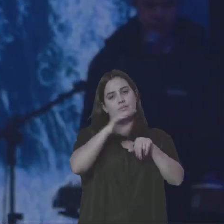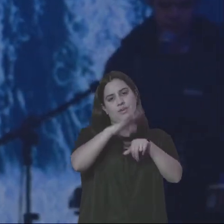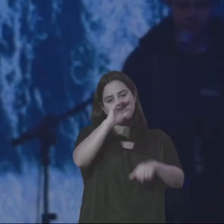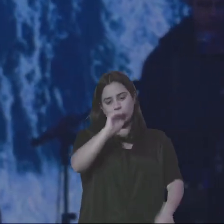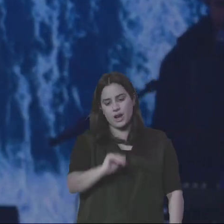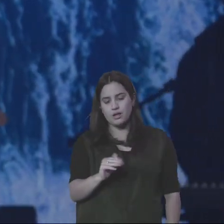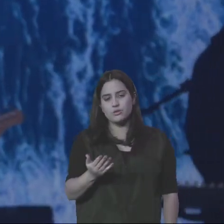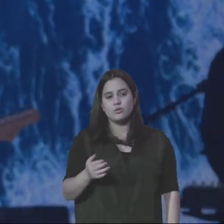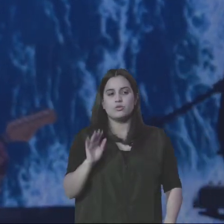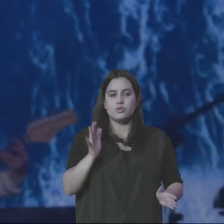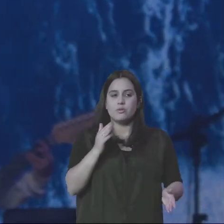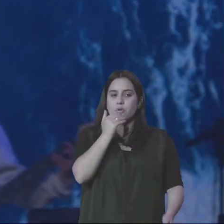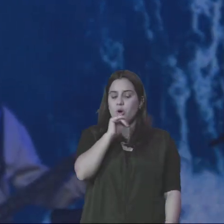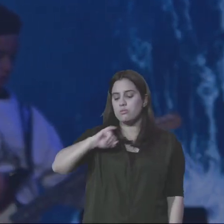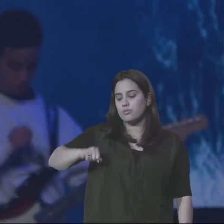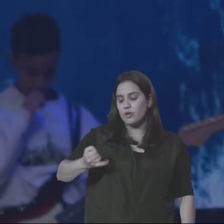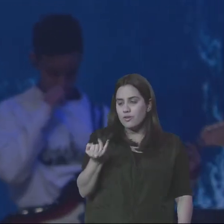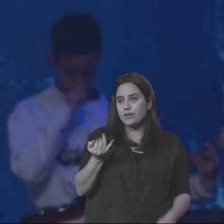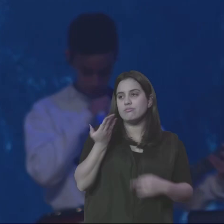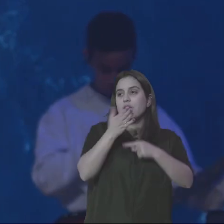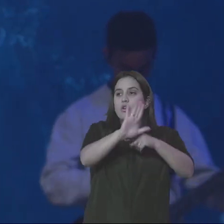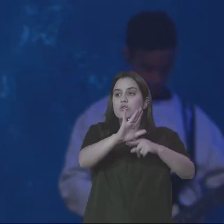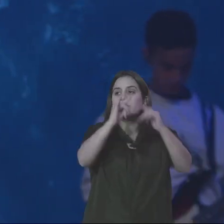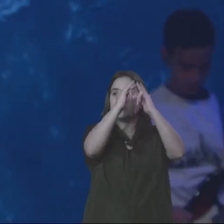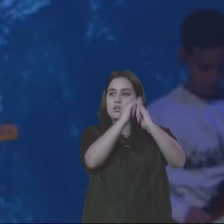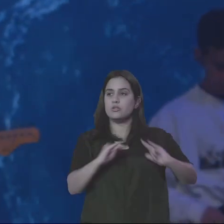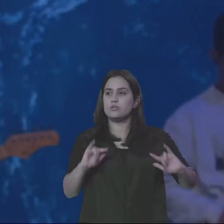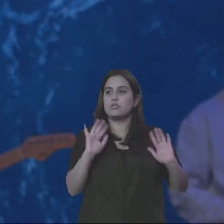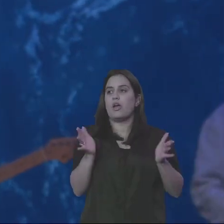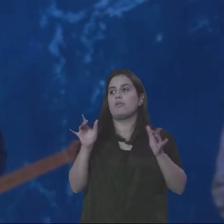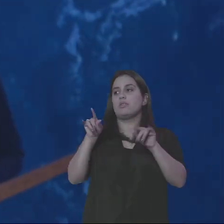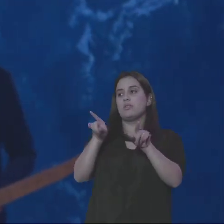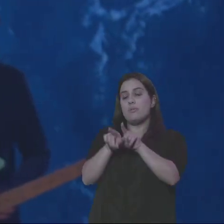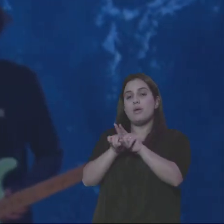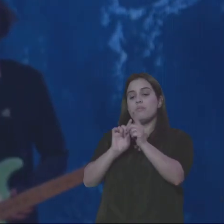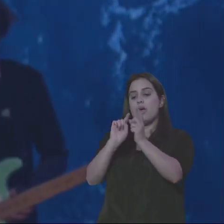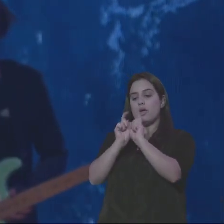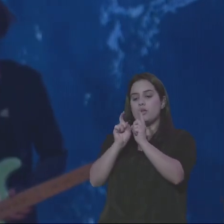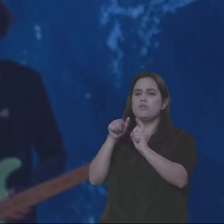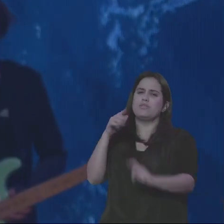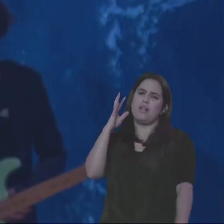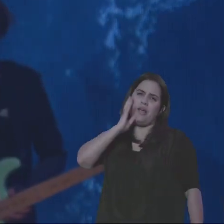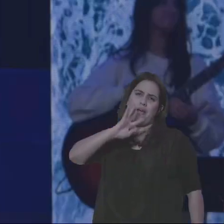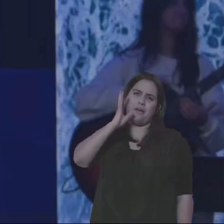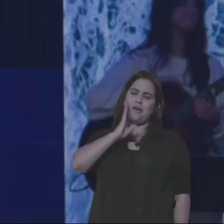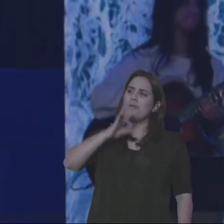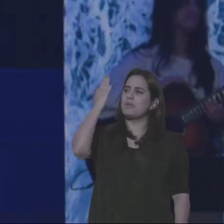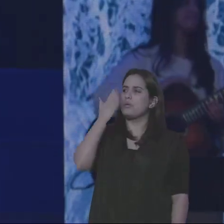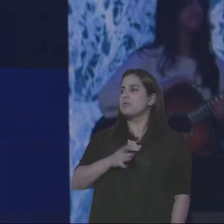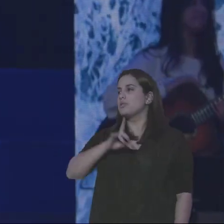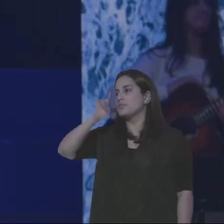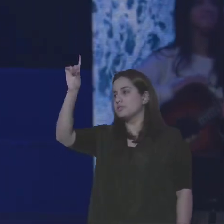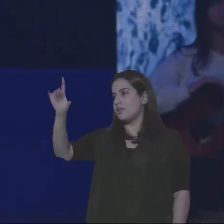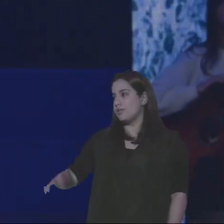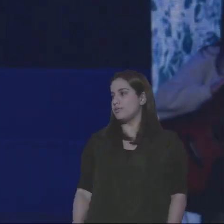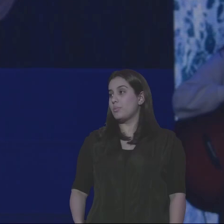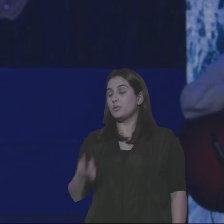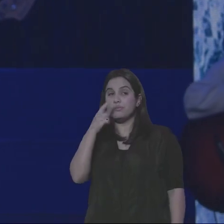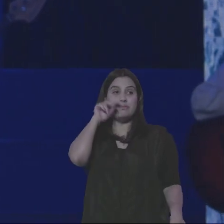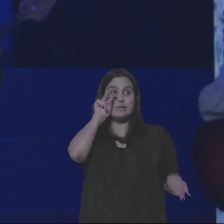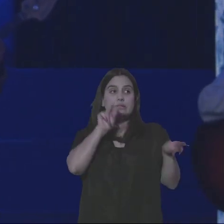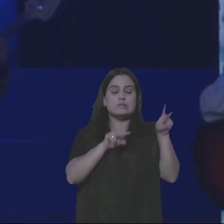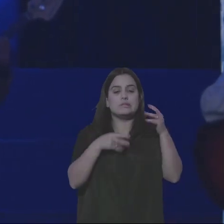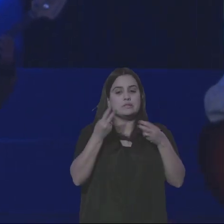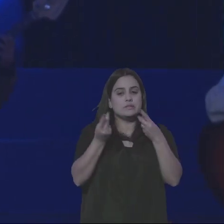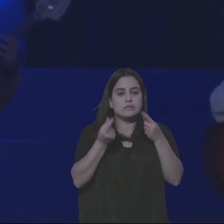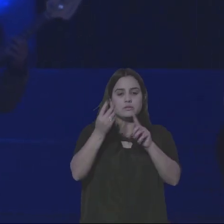come na feirinha para ajudar a galera aí no retiro. E já fica pra reunião também, que vai ser um tempo muito legal na presença de Deus. E a gente também vai ver aquilo que vai acontecer durante